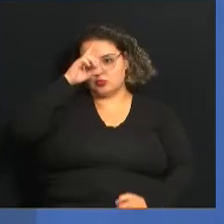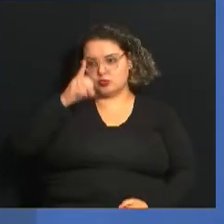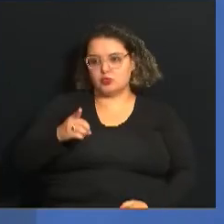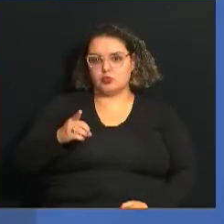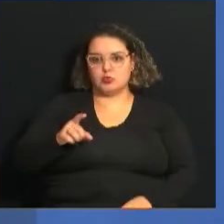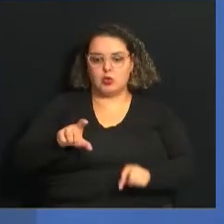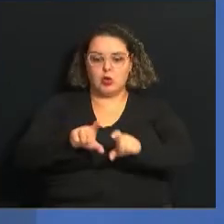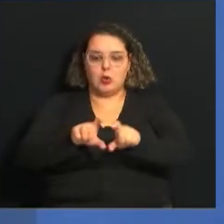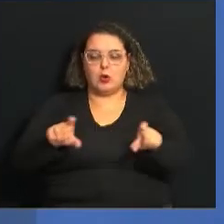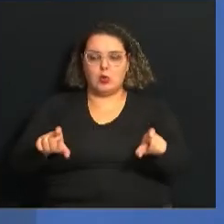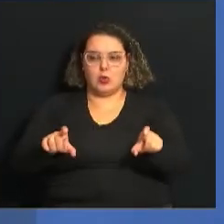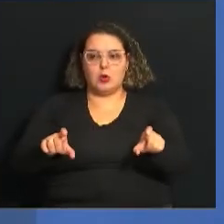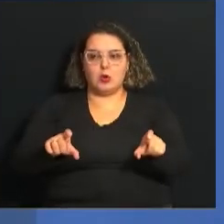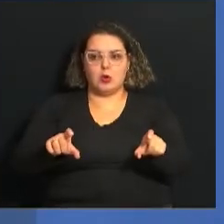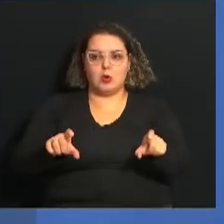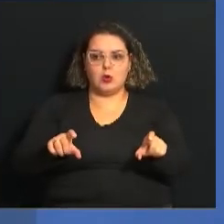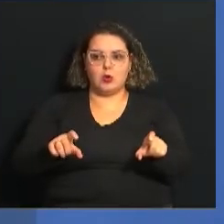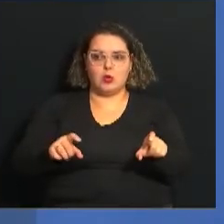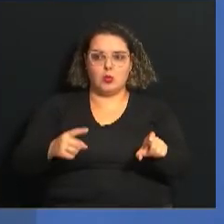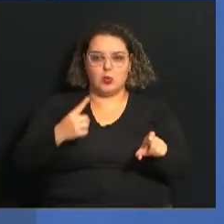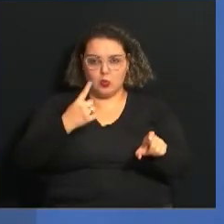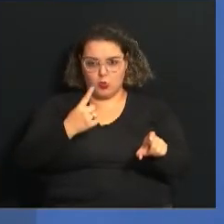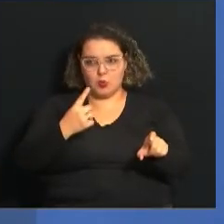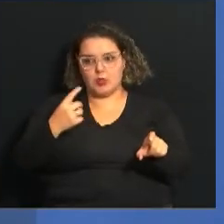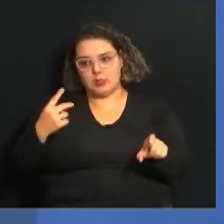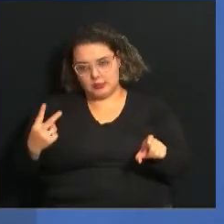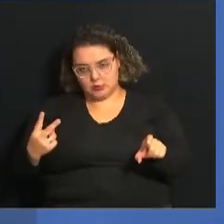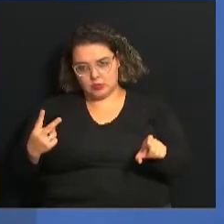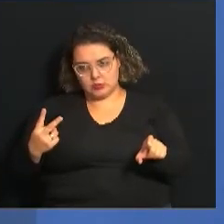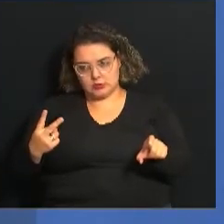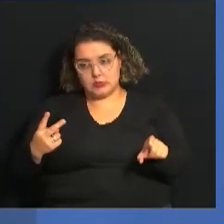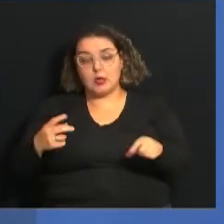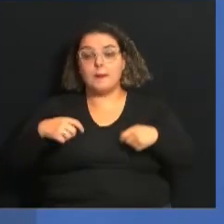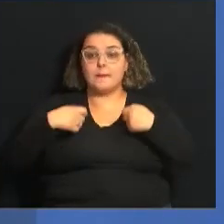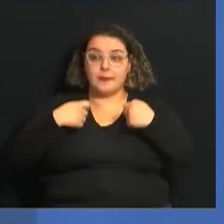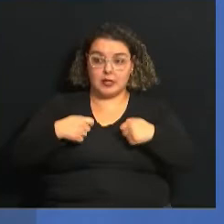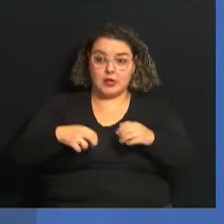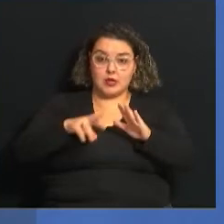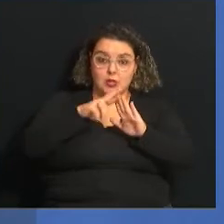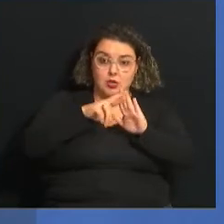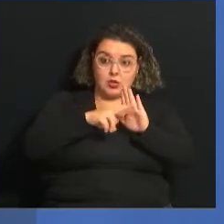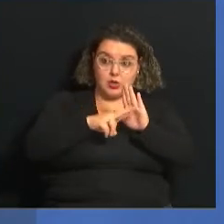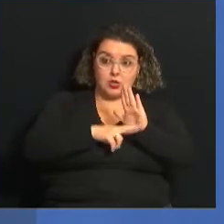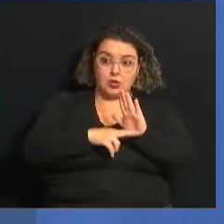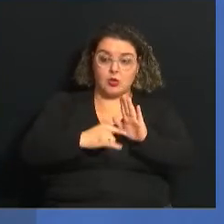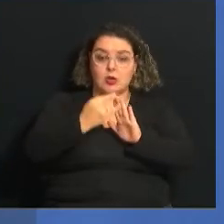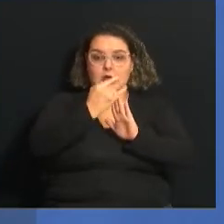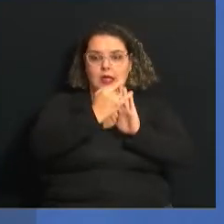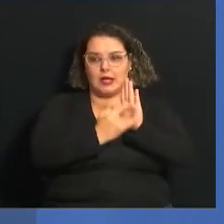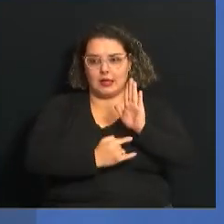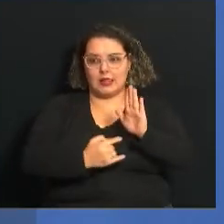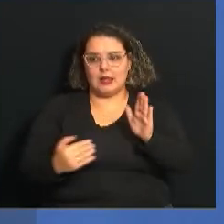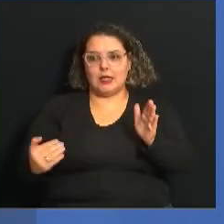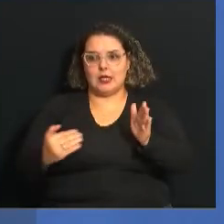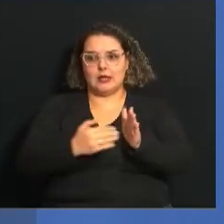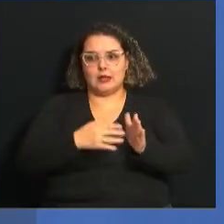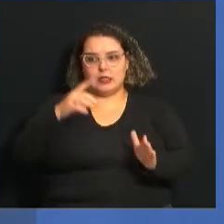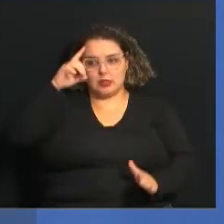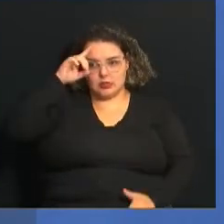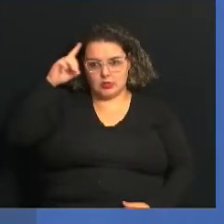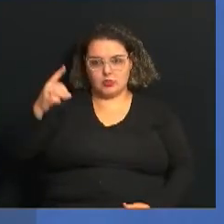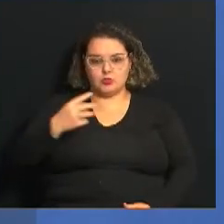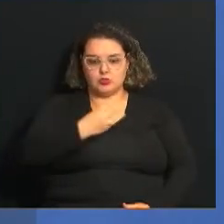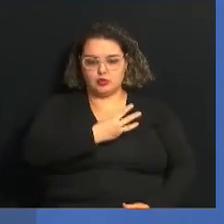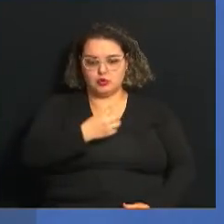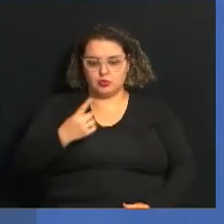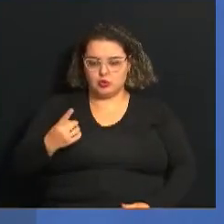placas terminadas em 1 e 2 devem regularizar a documentação até o dia 31